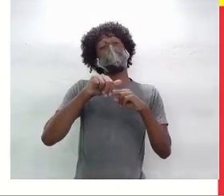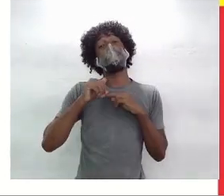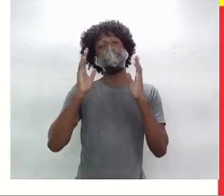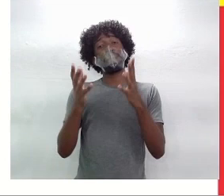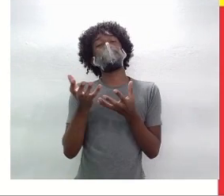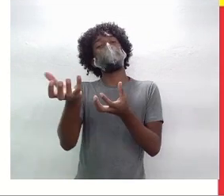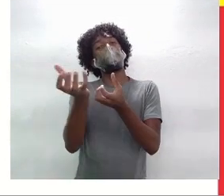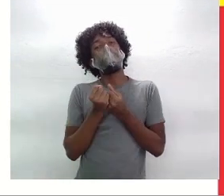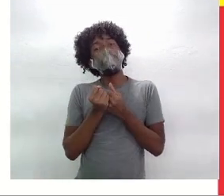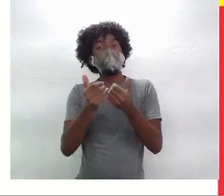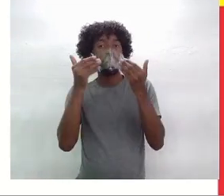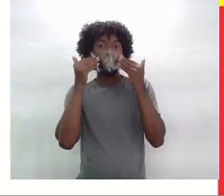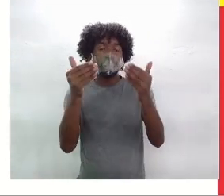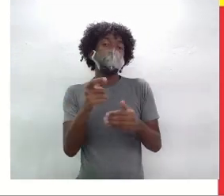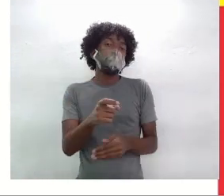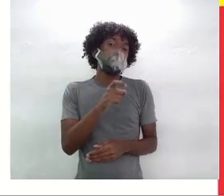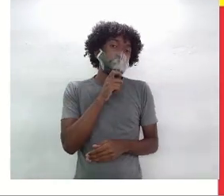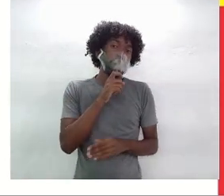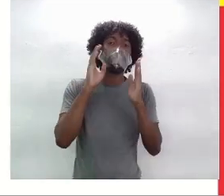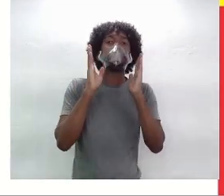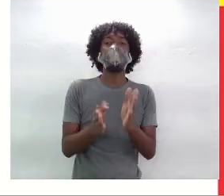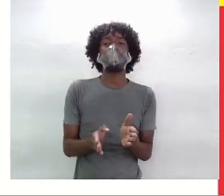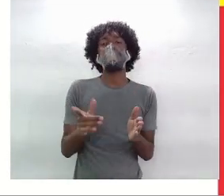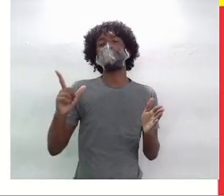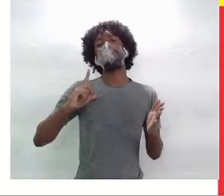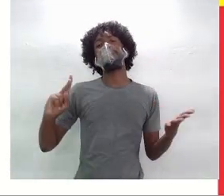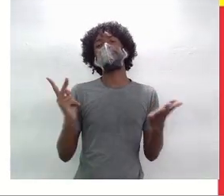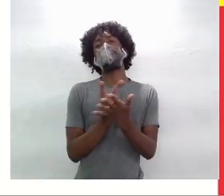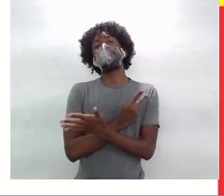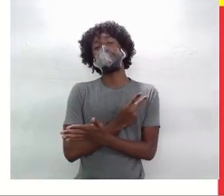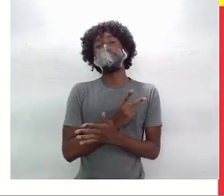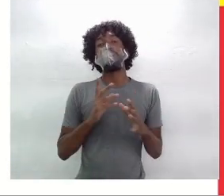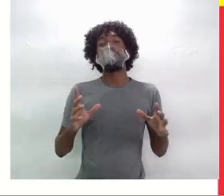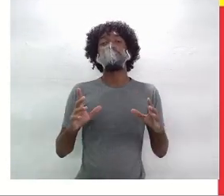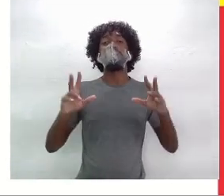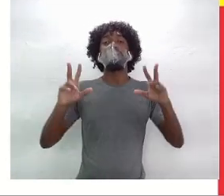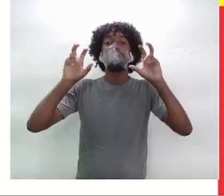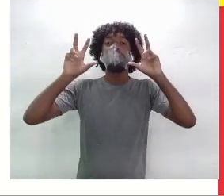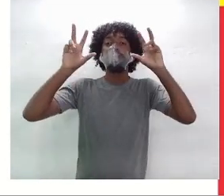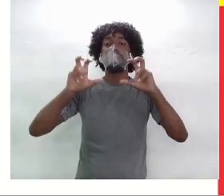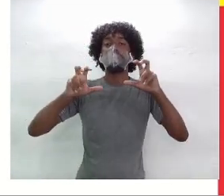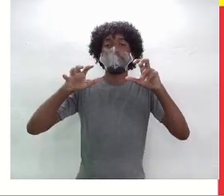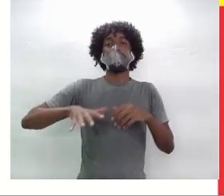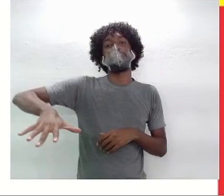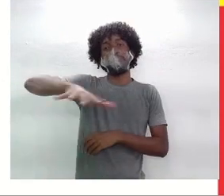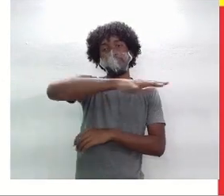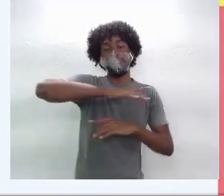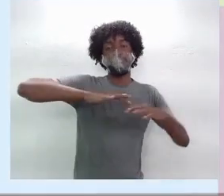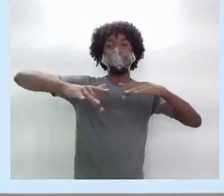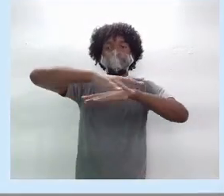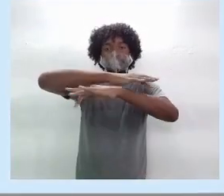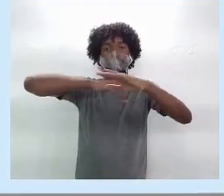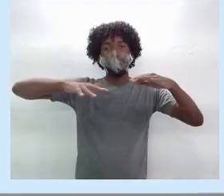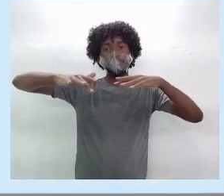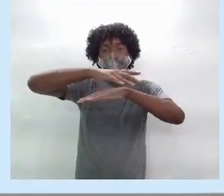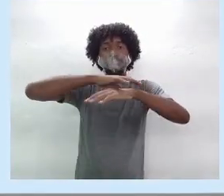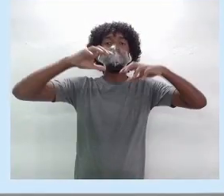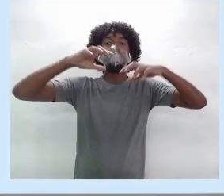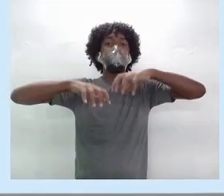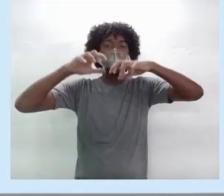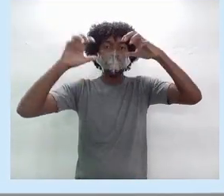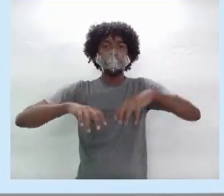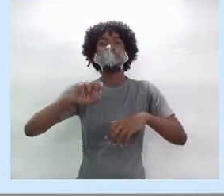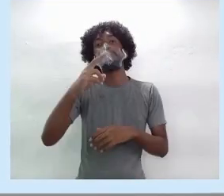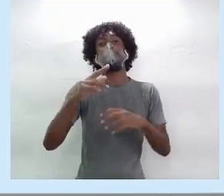fria, existe essa formação de tempestades e de grandes chuvas por um período